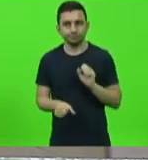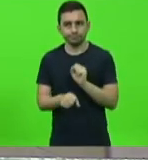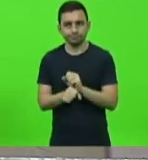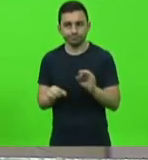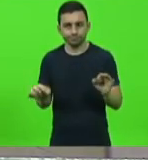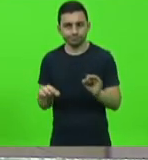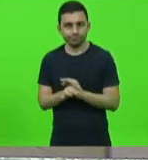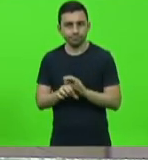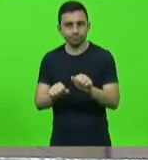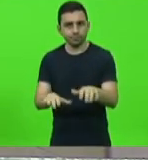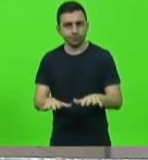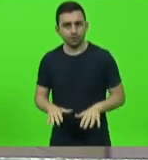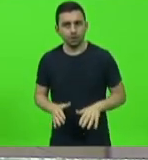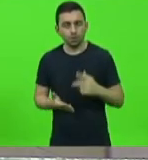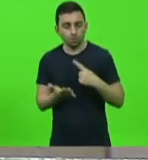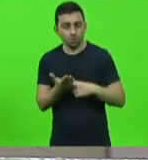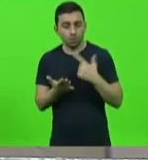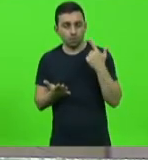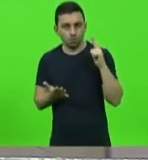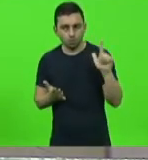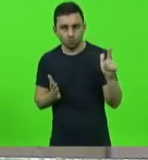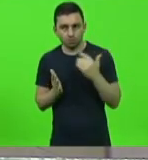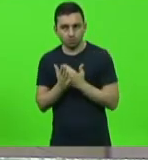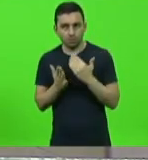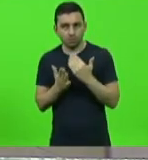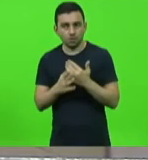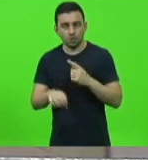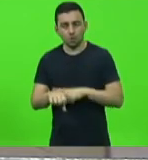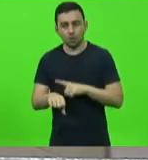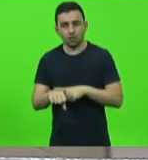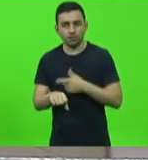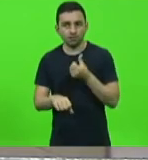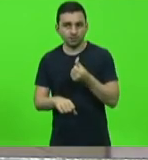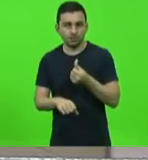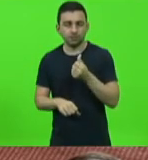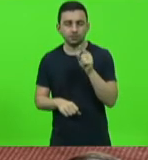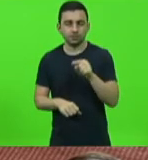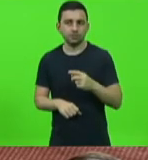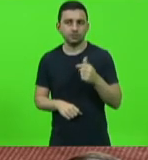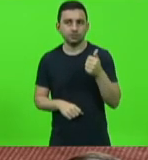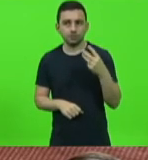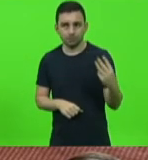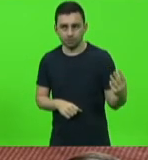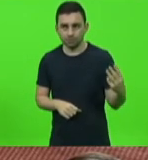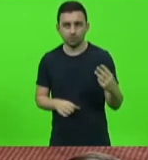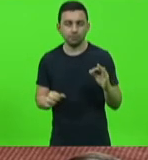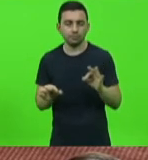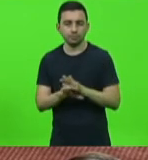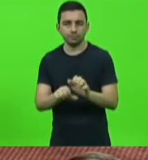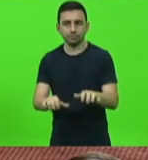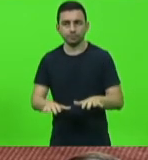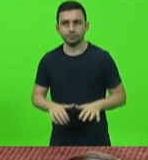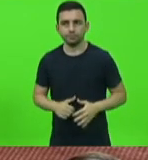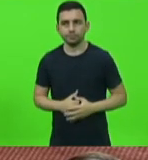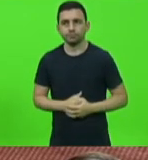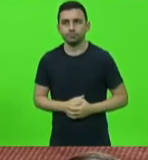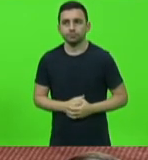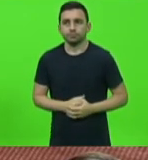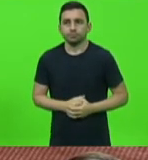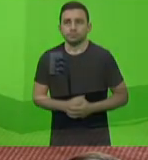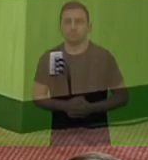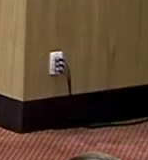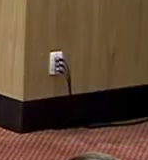convoca outra sessão extraordinária para as 18 horas e 13 minutos. Está encerrada a presente sessão.